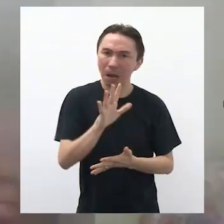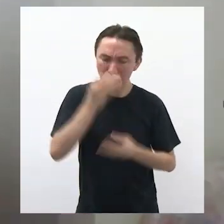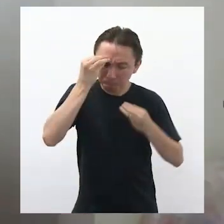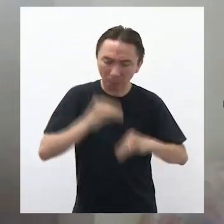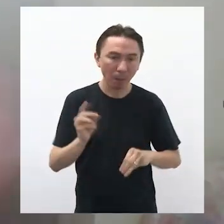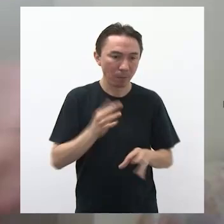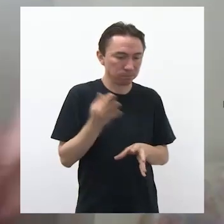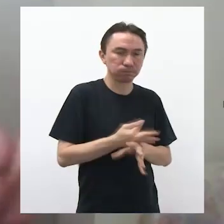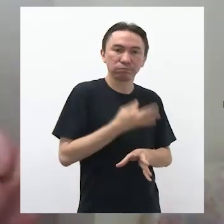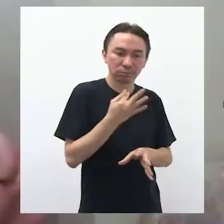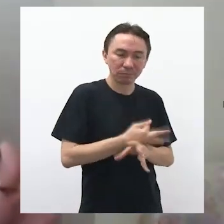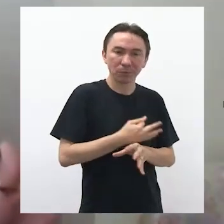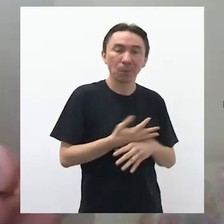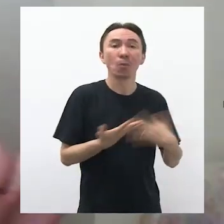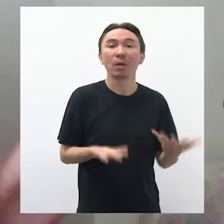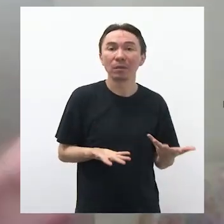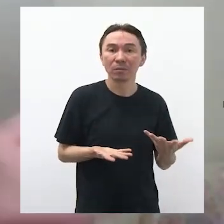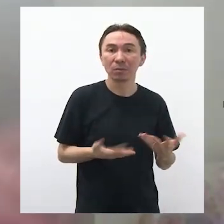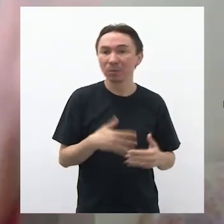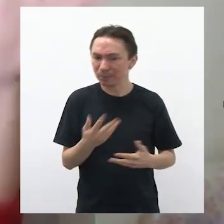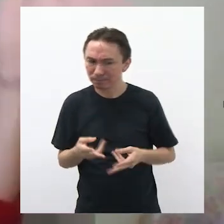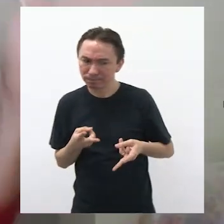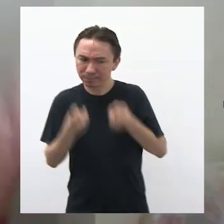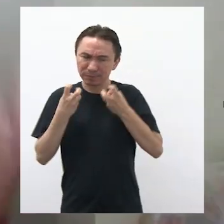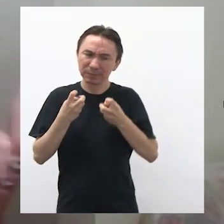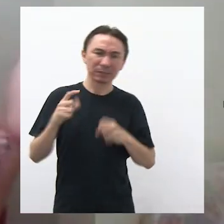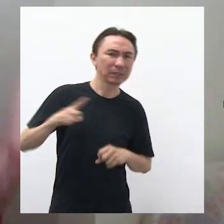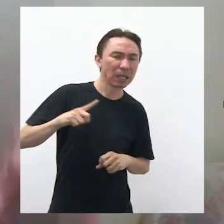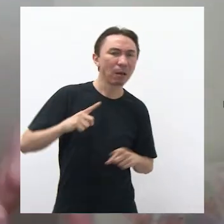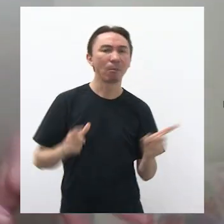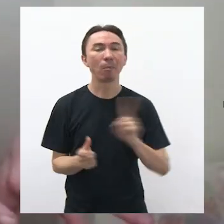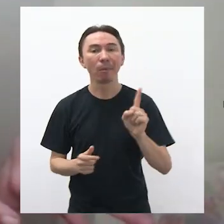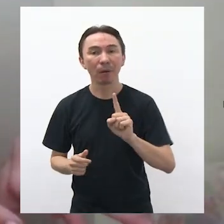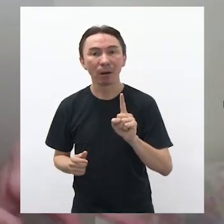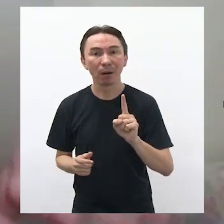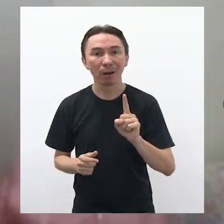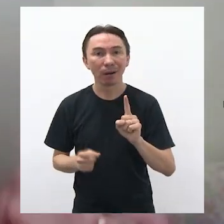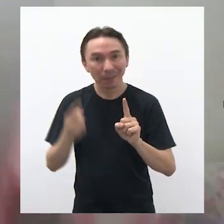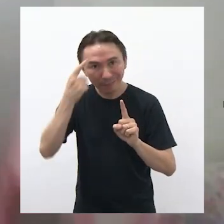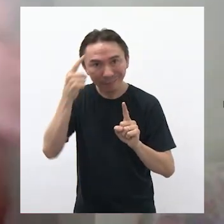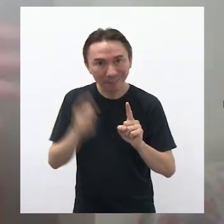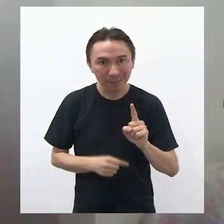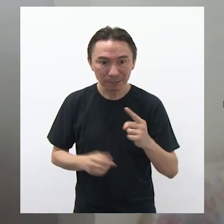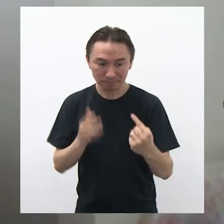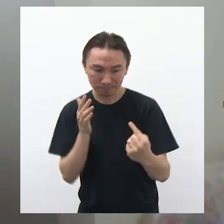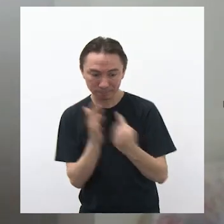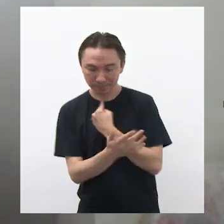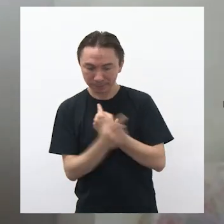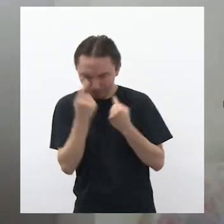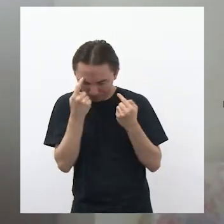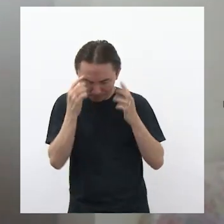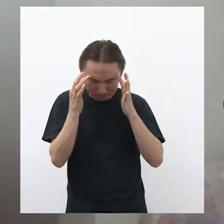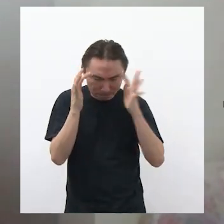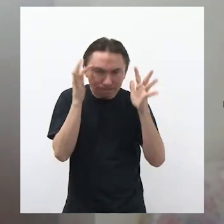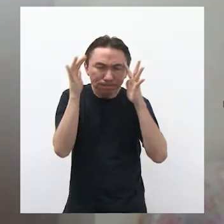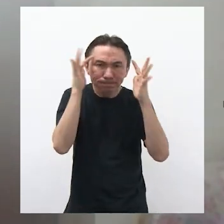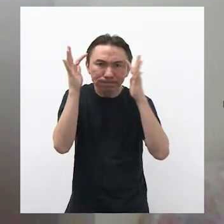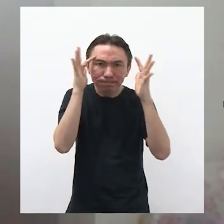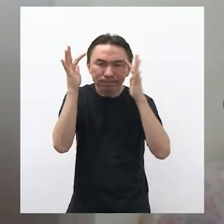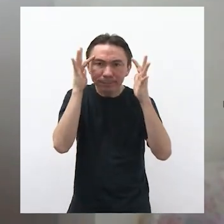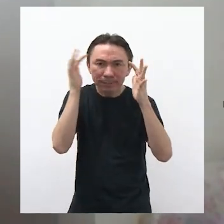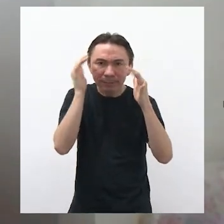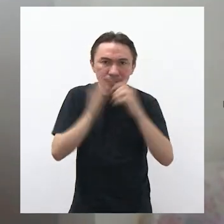adaptação, ou se ele percebe que não tem. Então, é através dessa problematização, de evidenciar a competência e